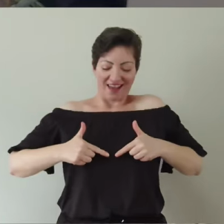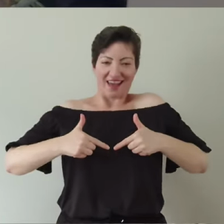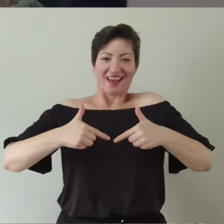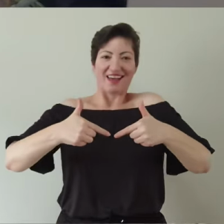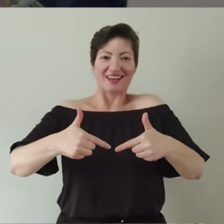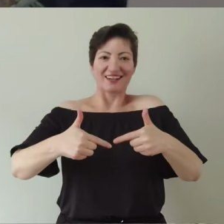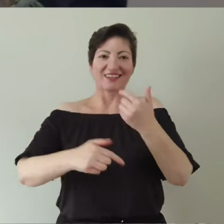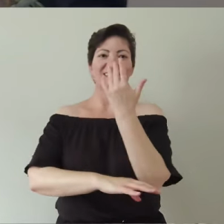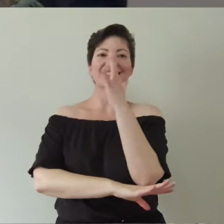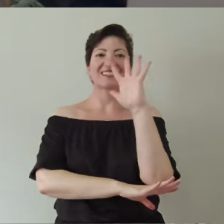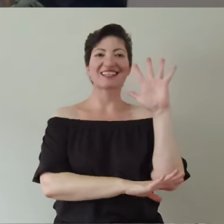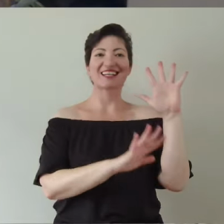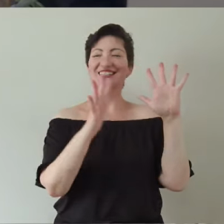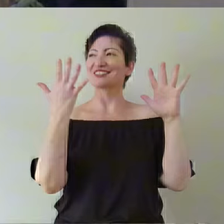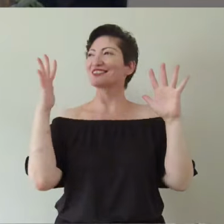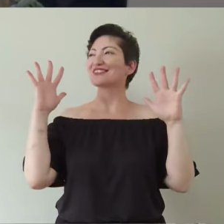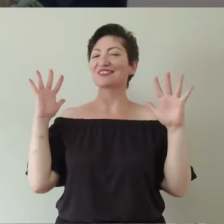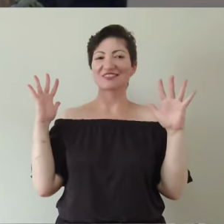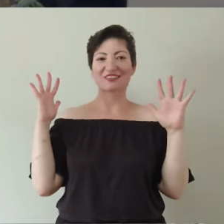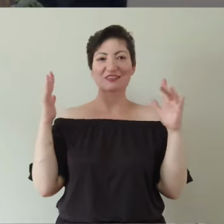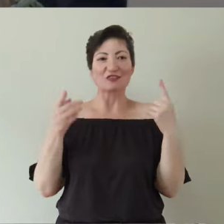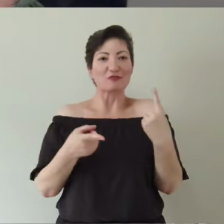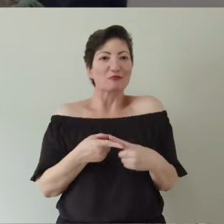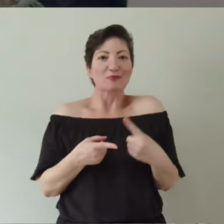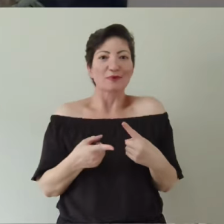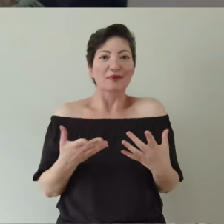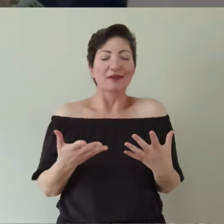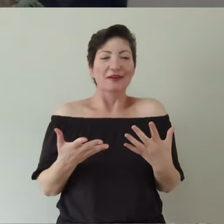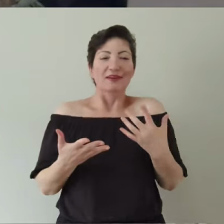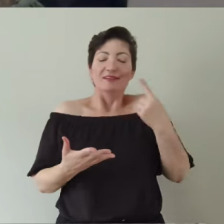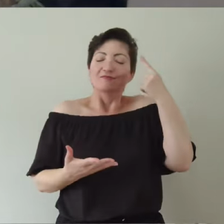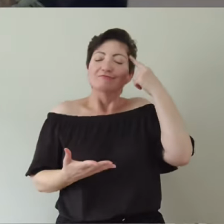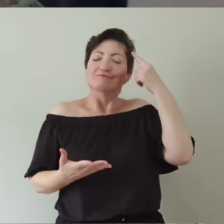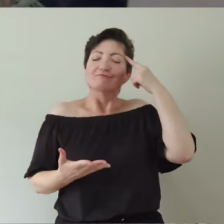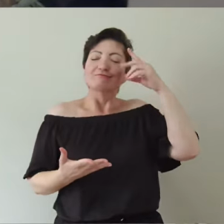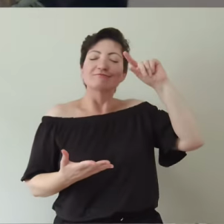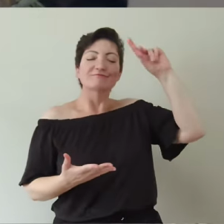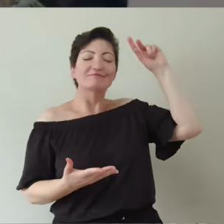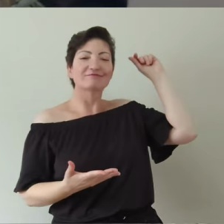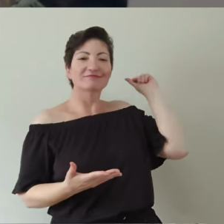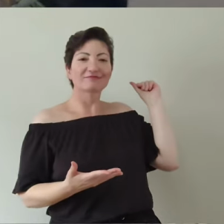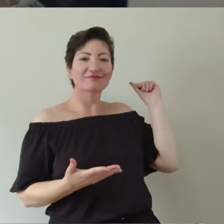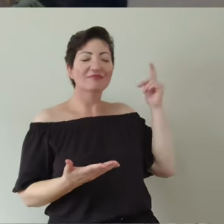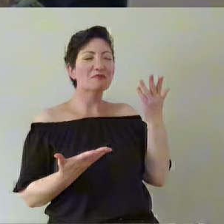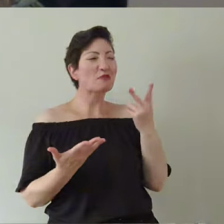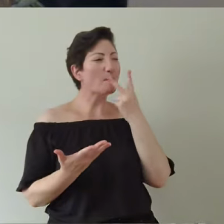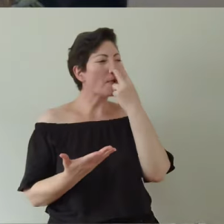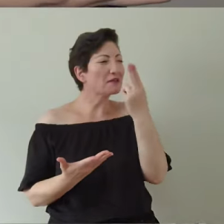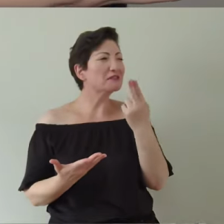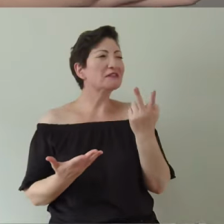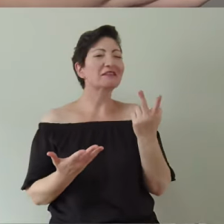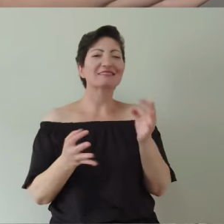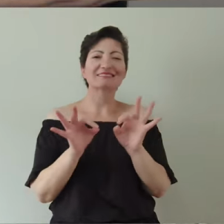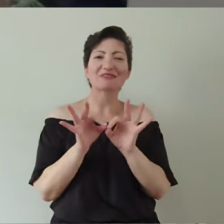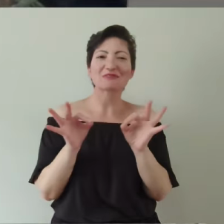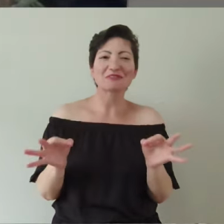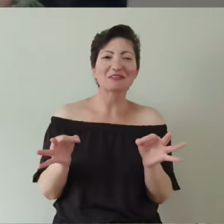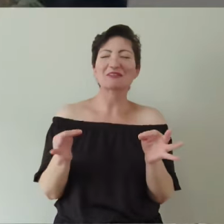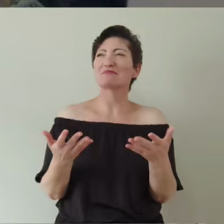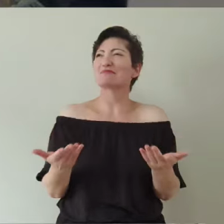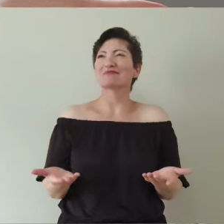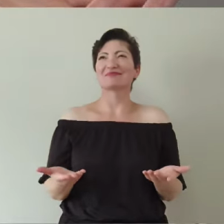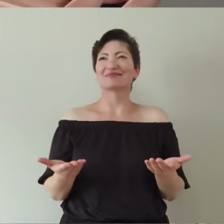Natureza. Porque ela, na minha cabeça da época, ela era uma peça ridícula, né?